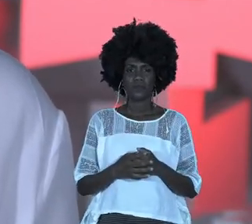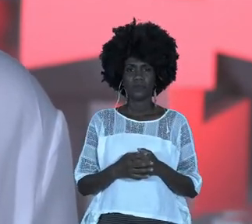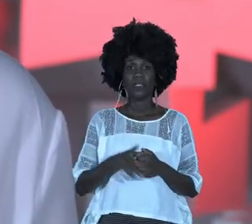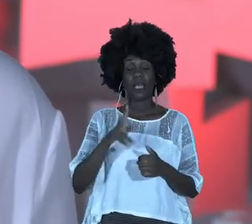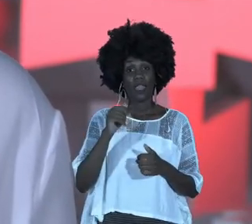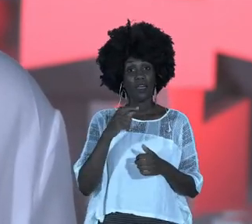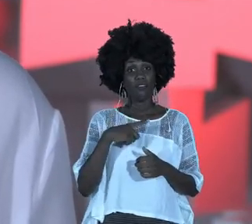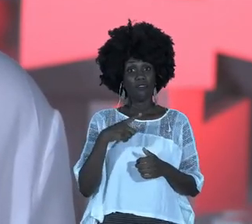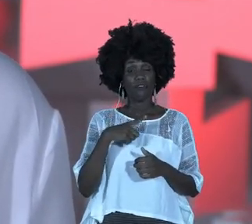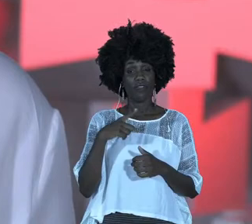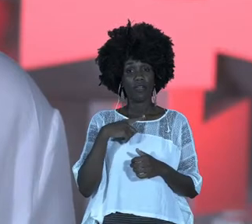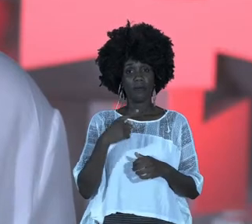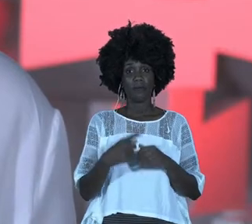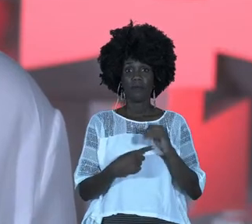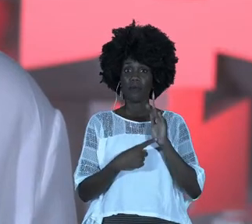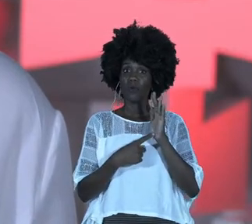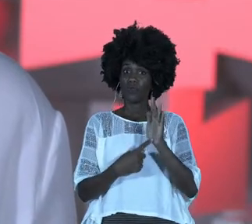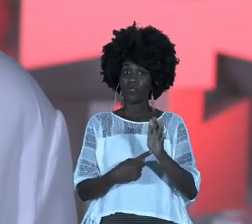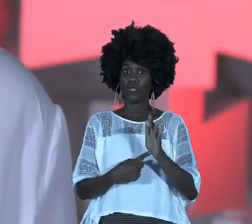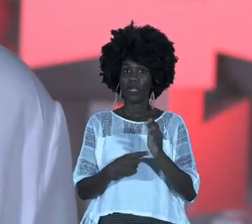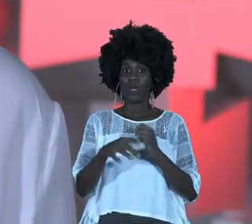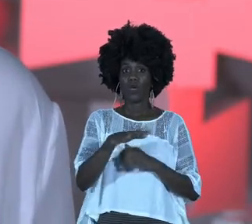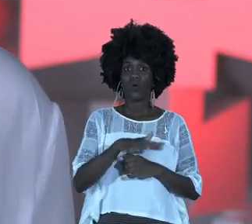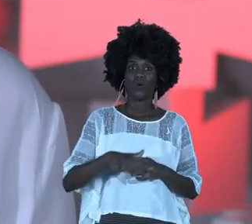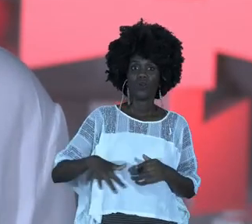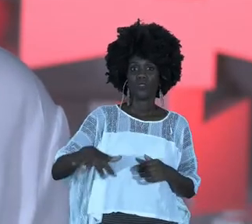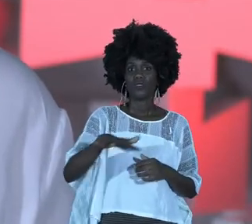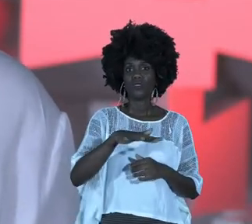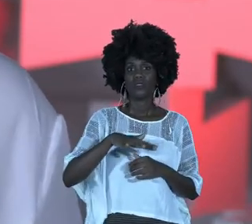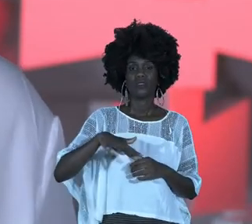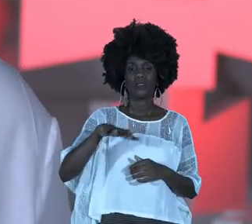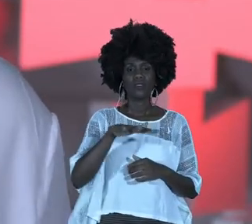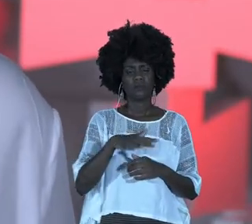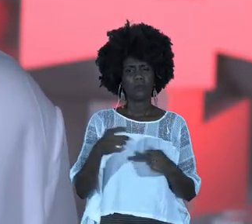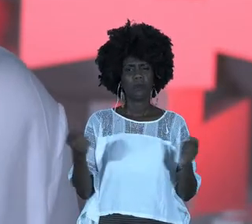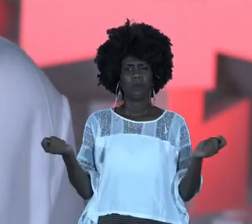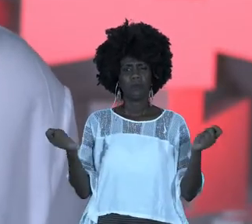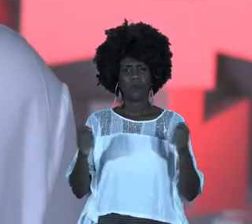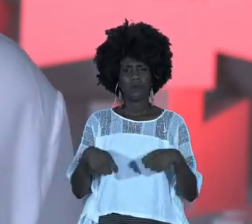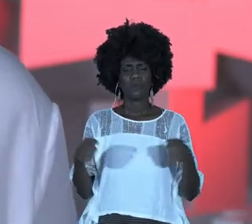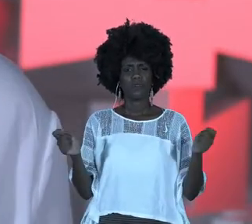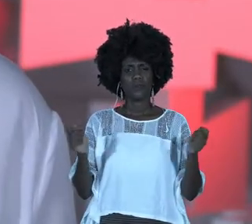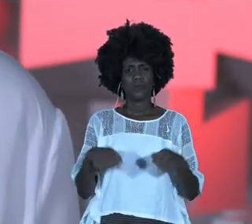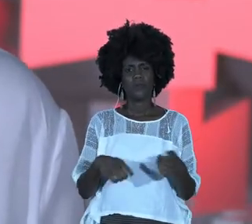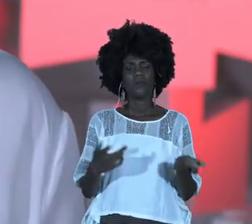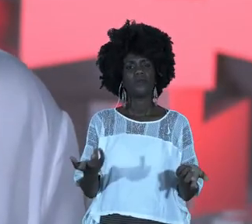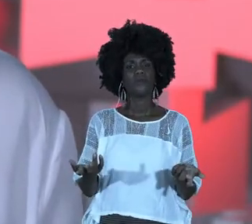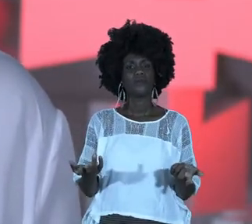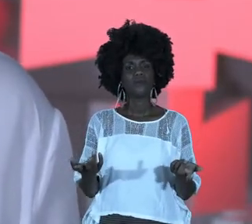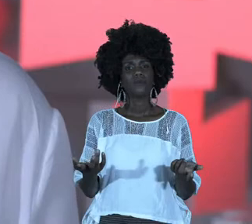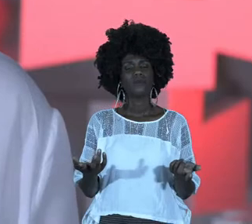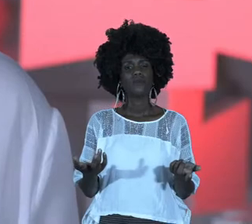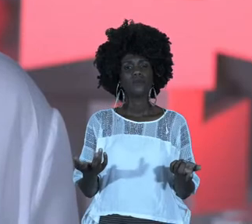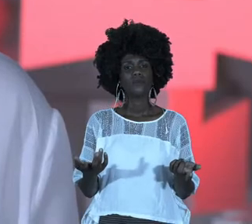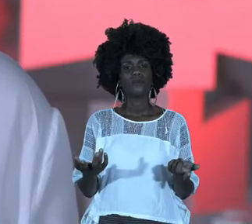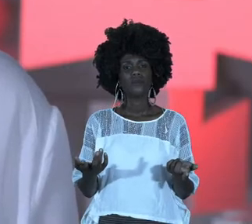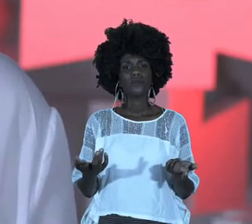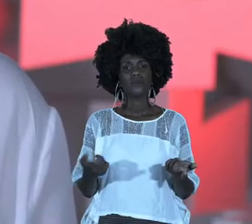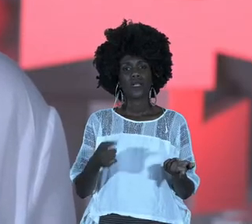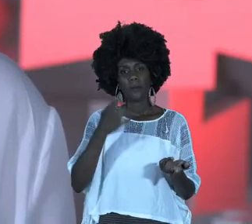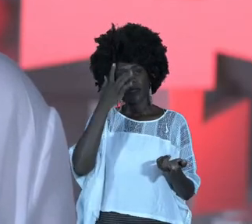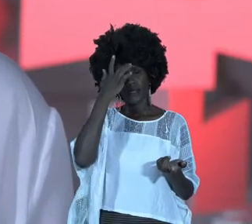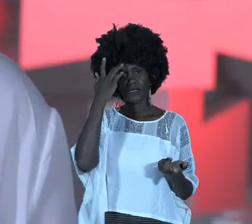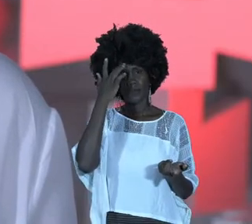Ela vai dar uma dimensão de espaço, de possibilidade para